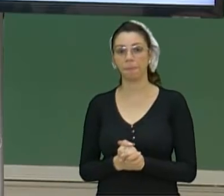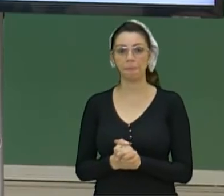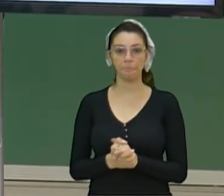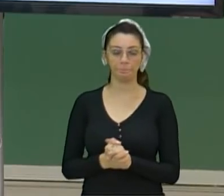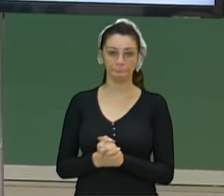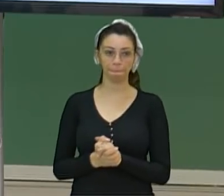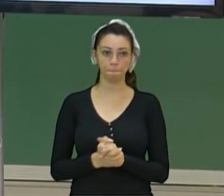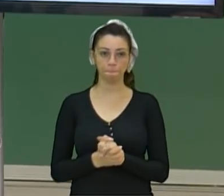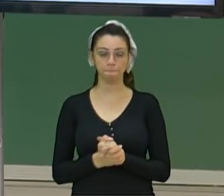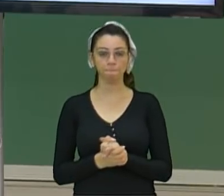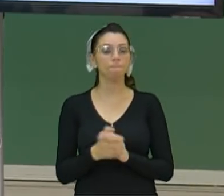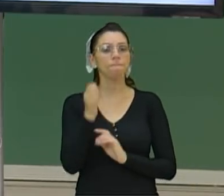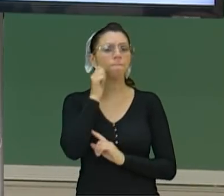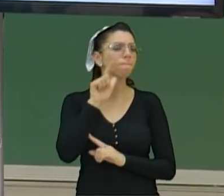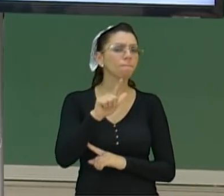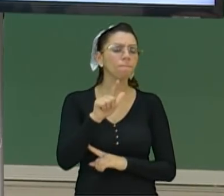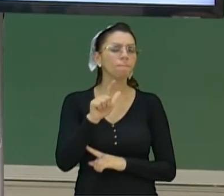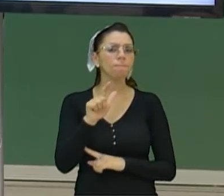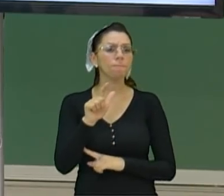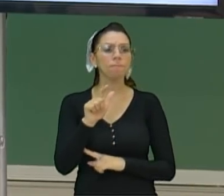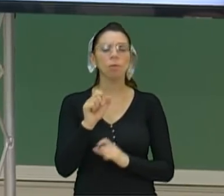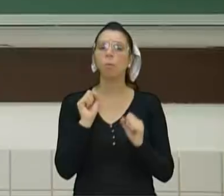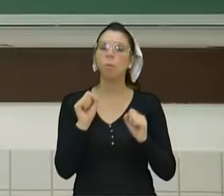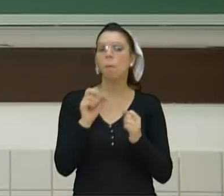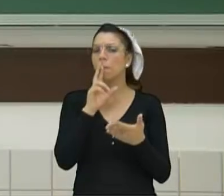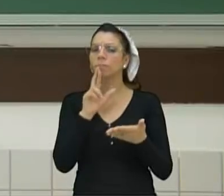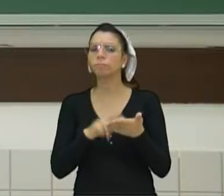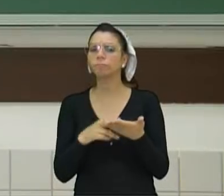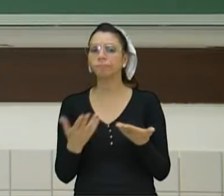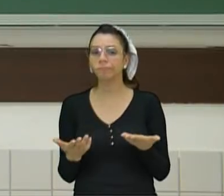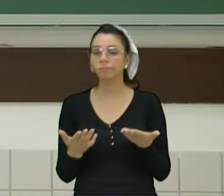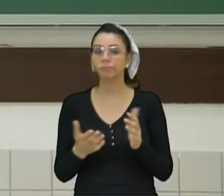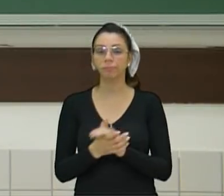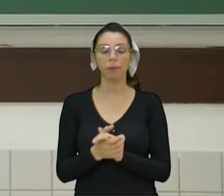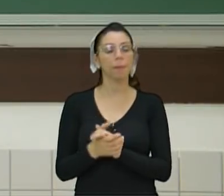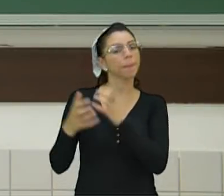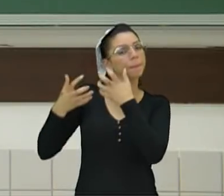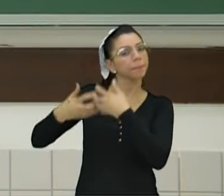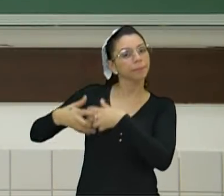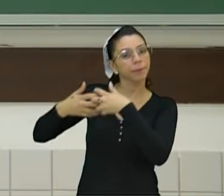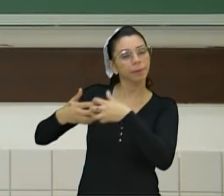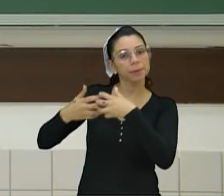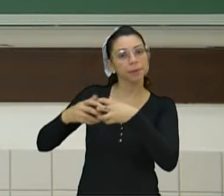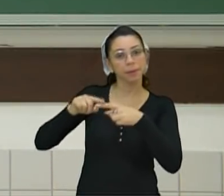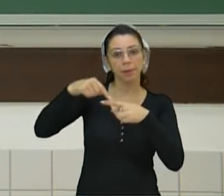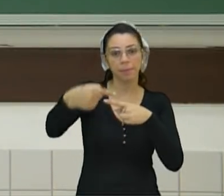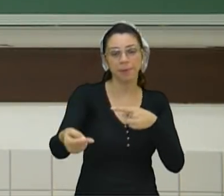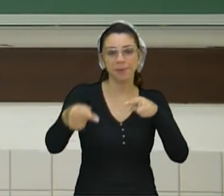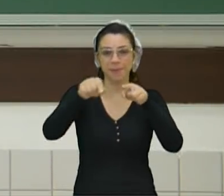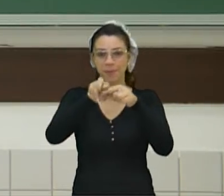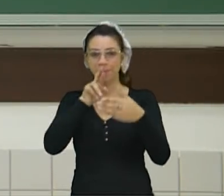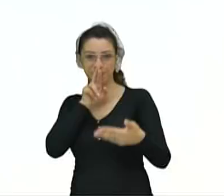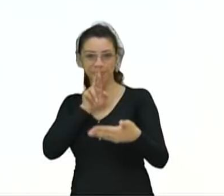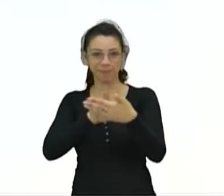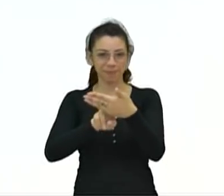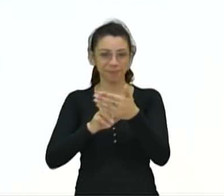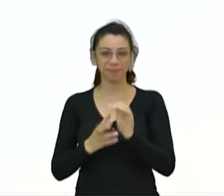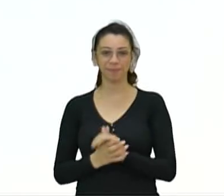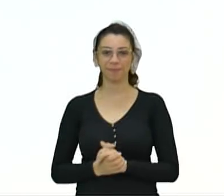certo? Ser azul. Qual será que pode ser a probabilidade? Então, pensem aí e a professora já volta com a resposta.